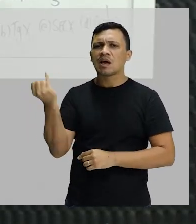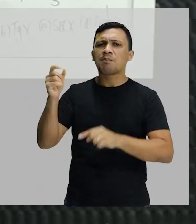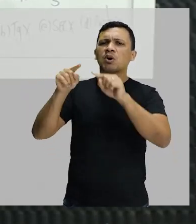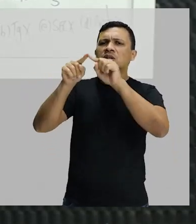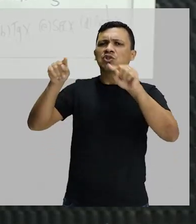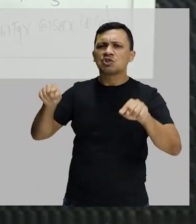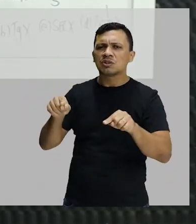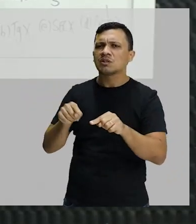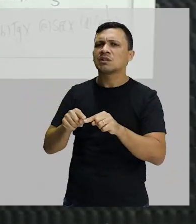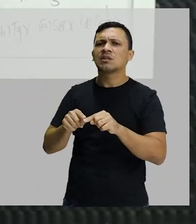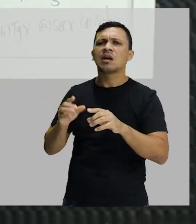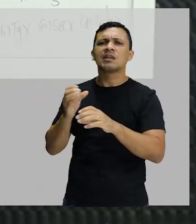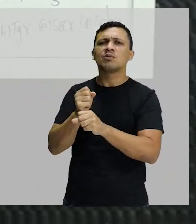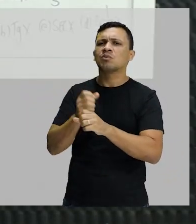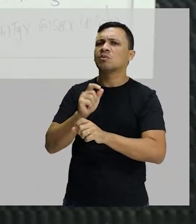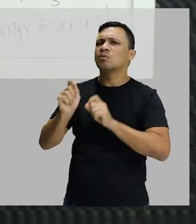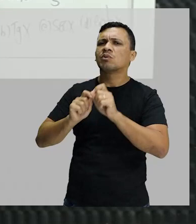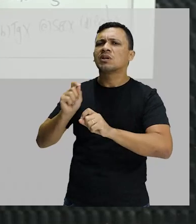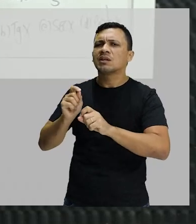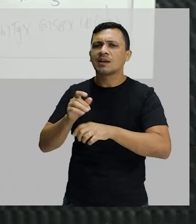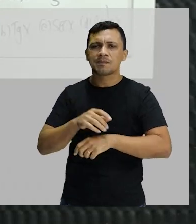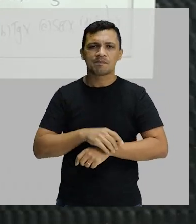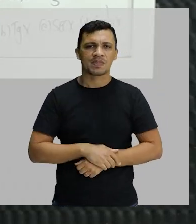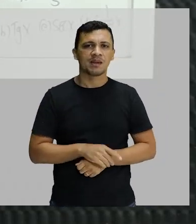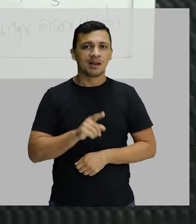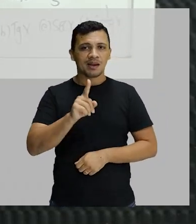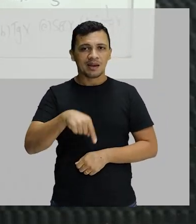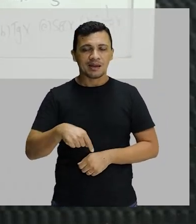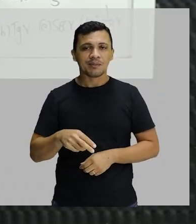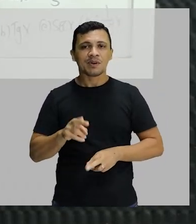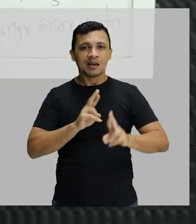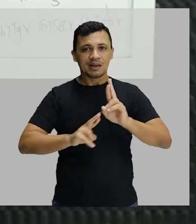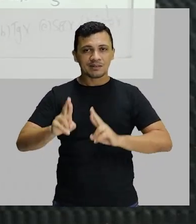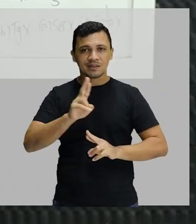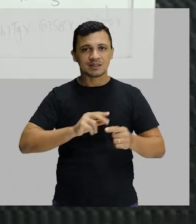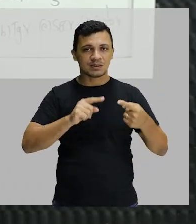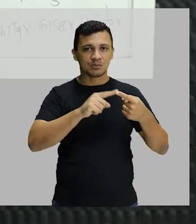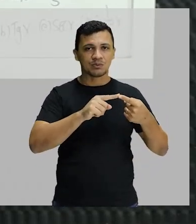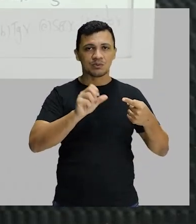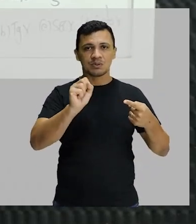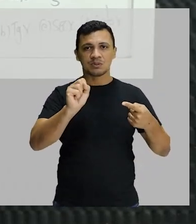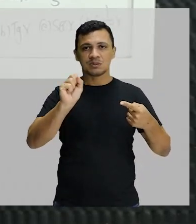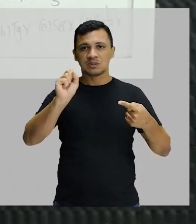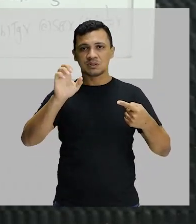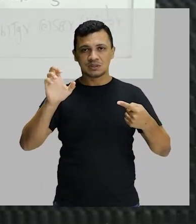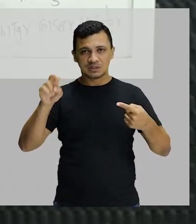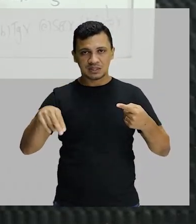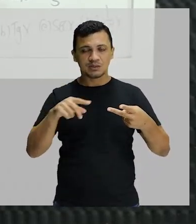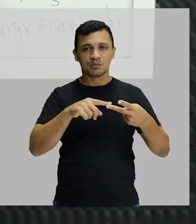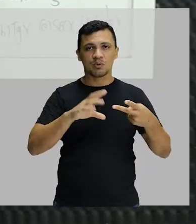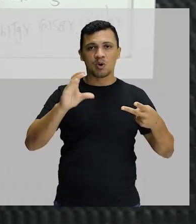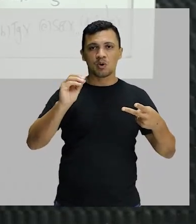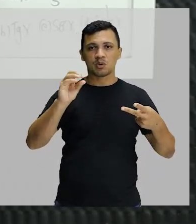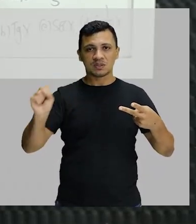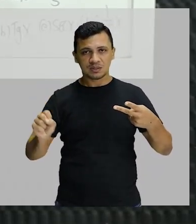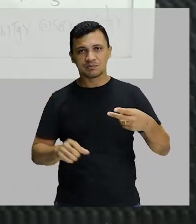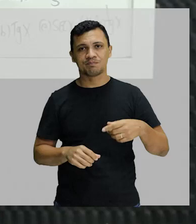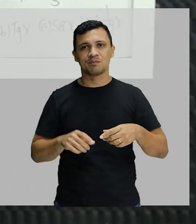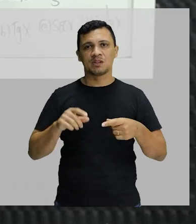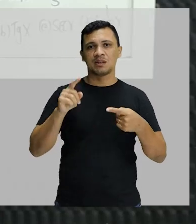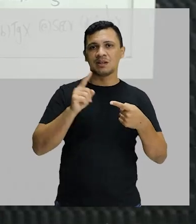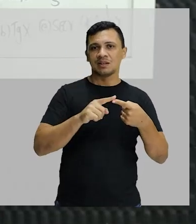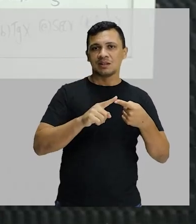trigonometria? São relações que existem entre seno e cosseno, entre seno, cosseno e tangente,